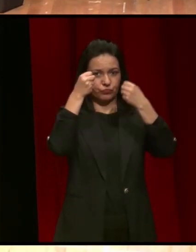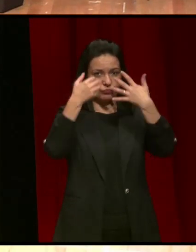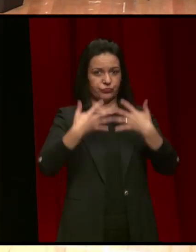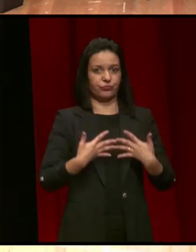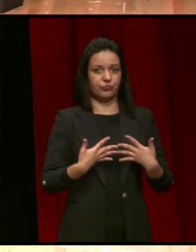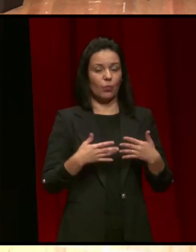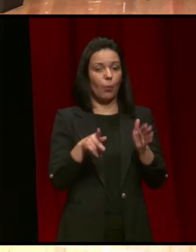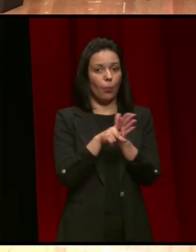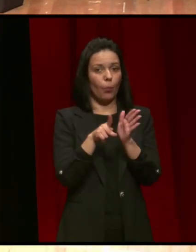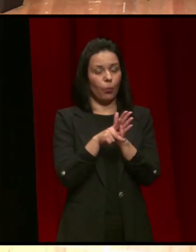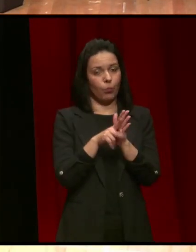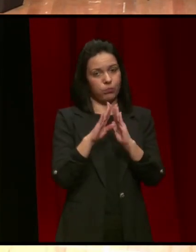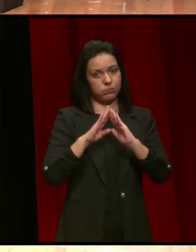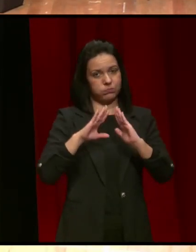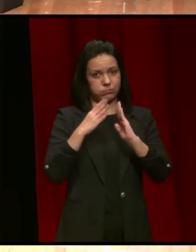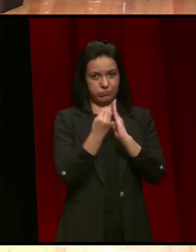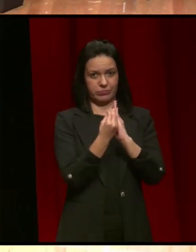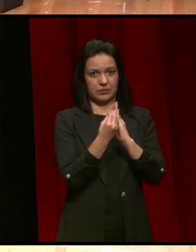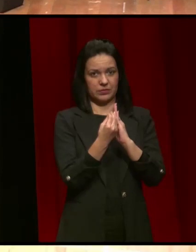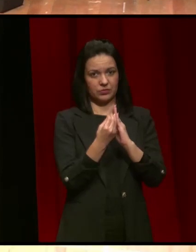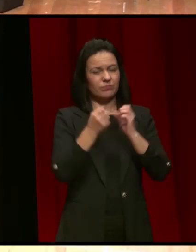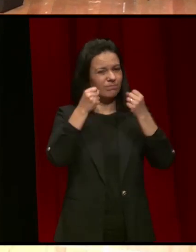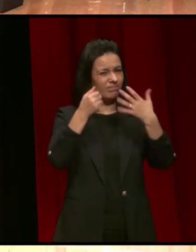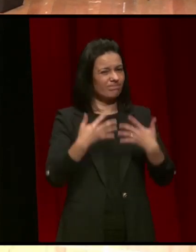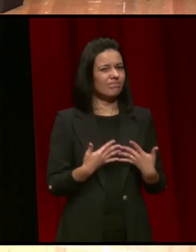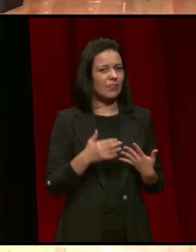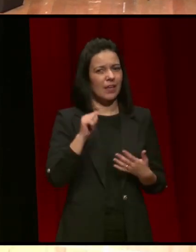eventos da igreja. É, isso aqui